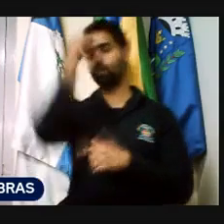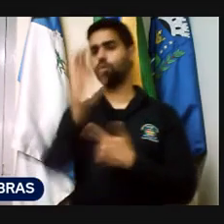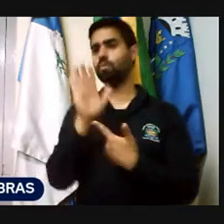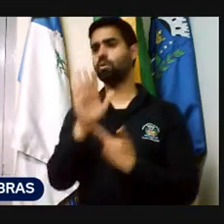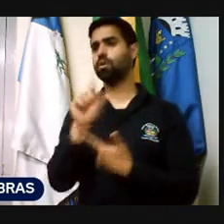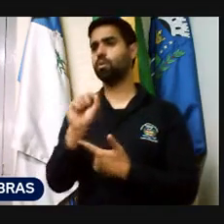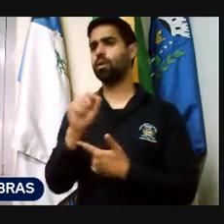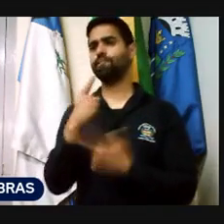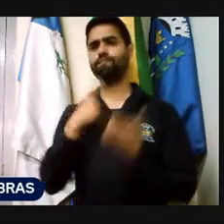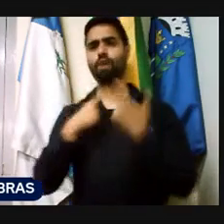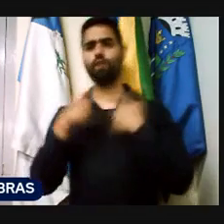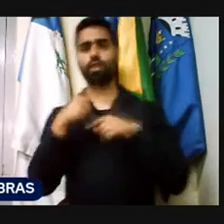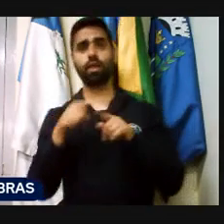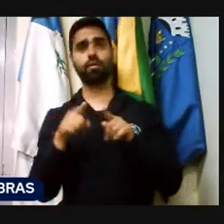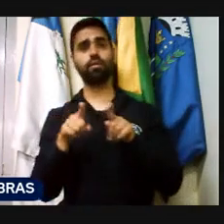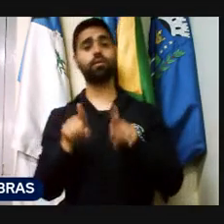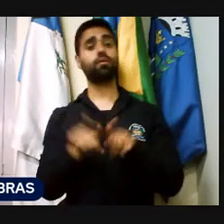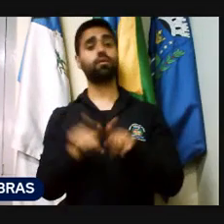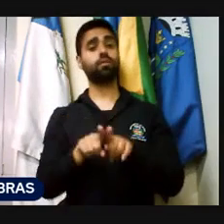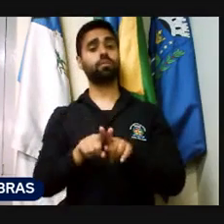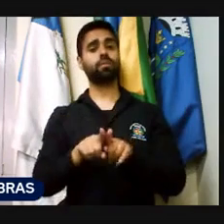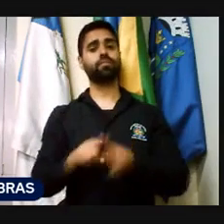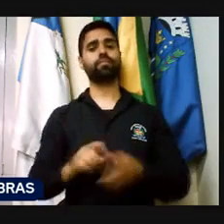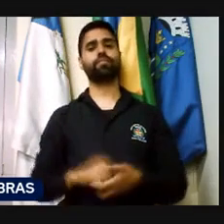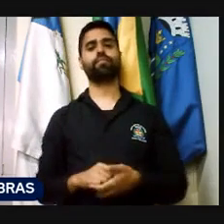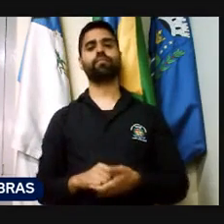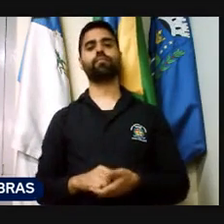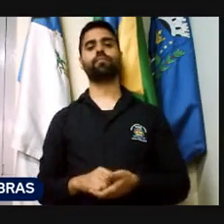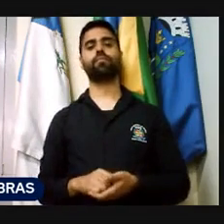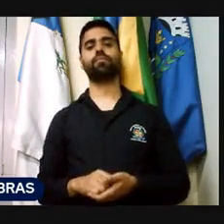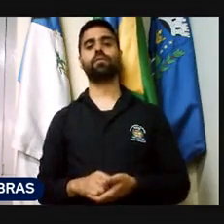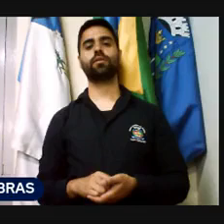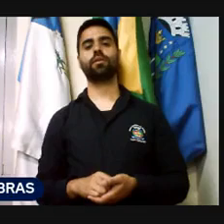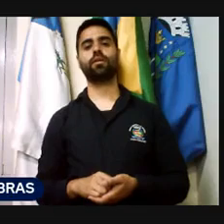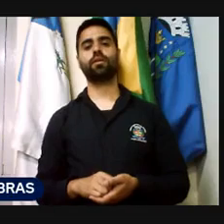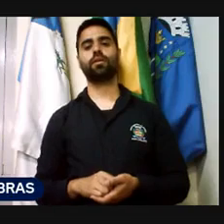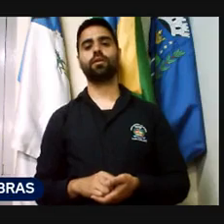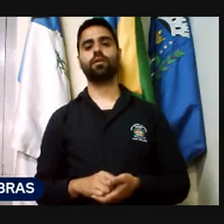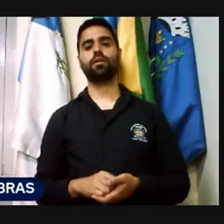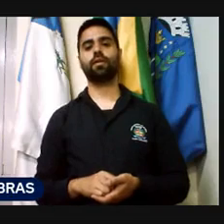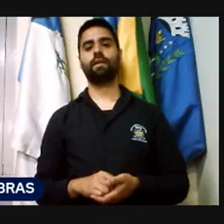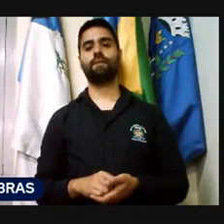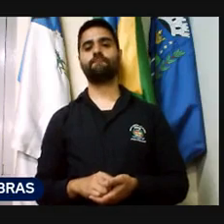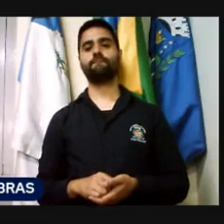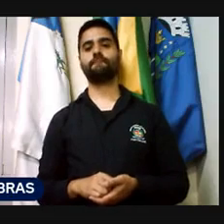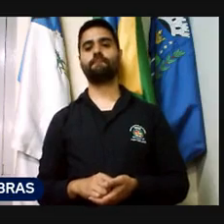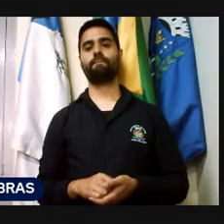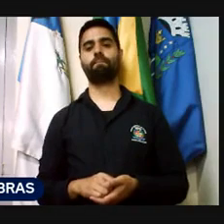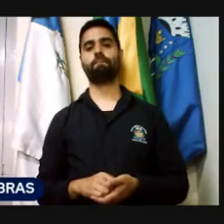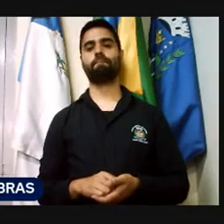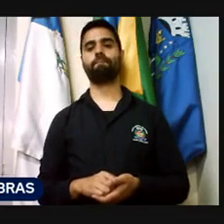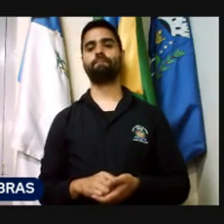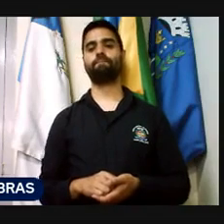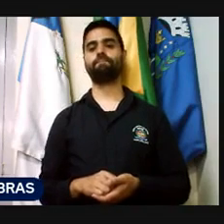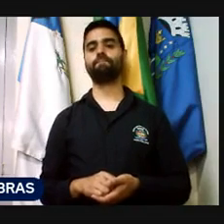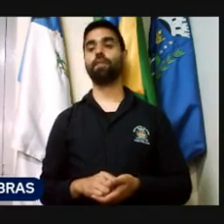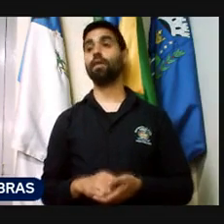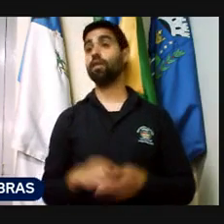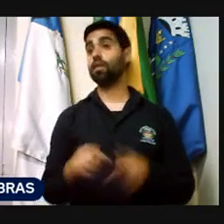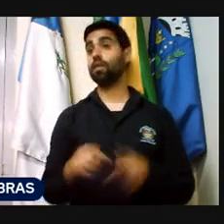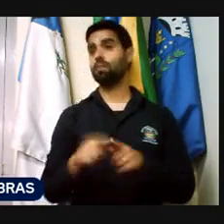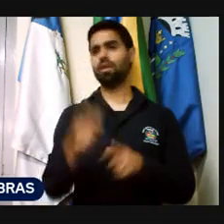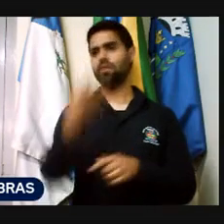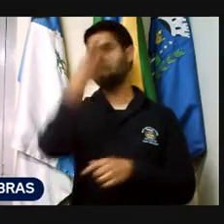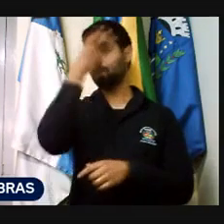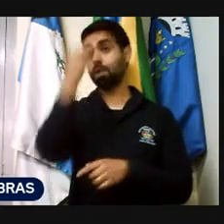aí o engajamento, mostrando que realmente está debruçado no assunto e que o assunto não foi esquecido e provavelmente